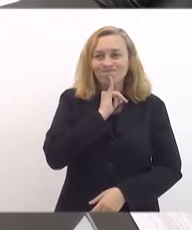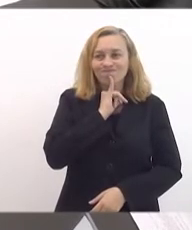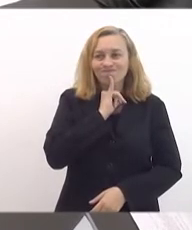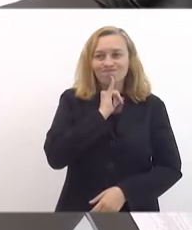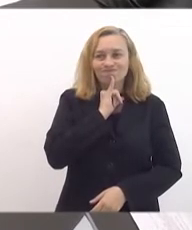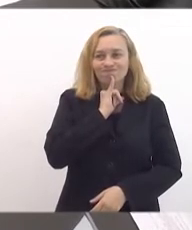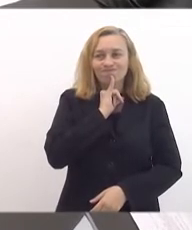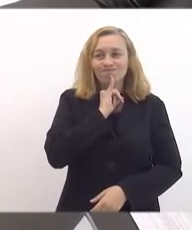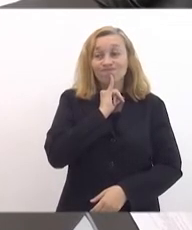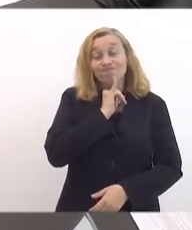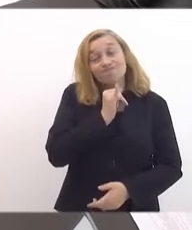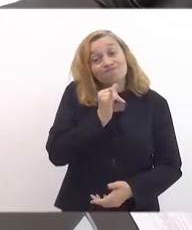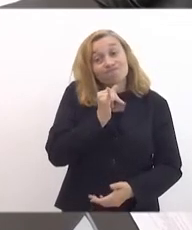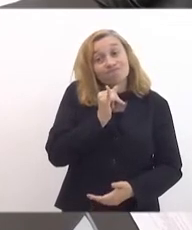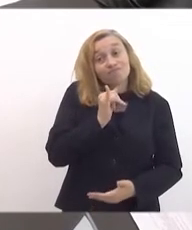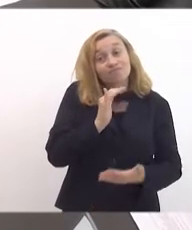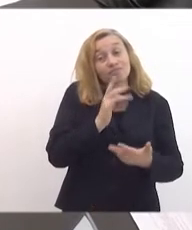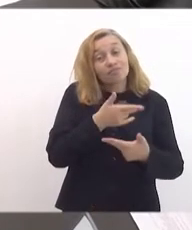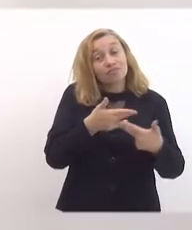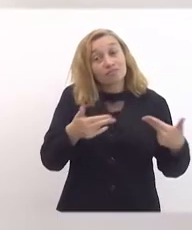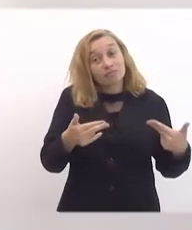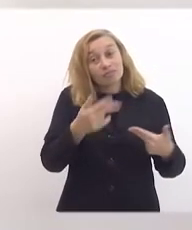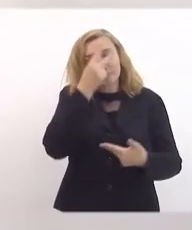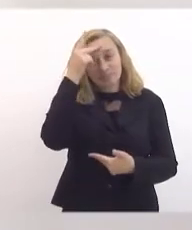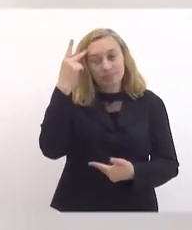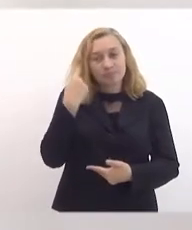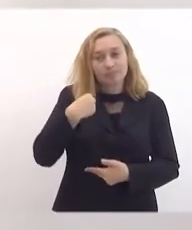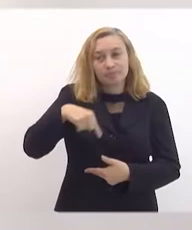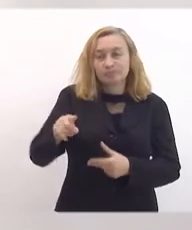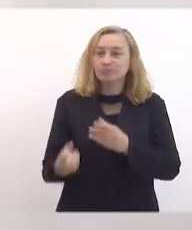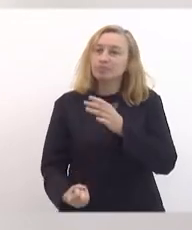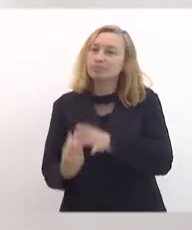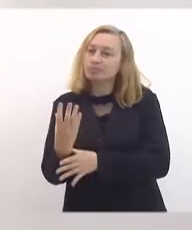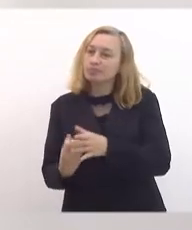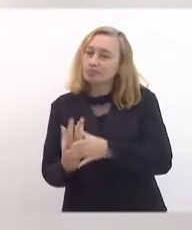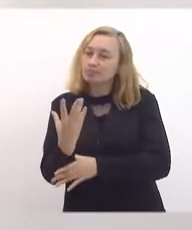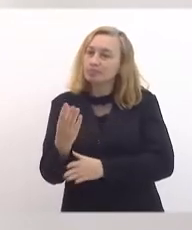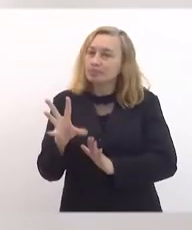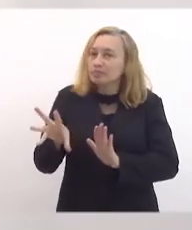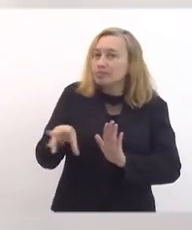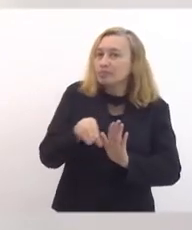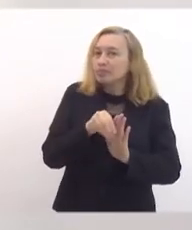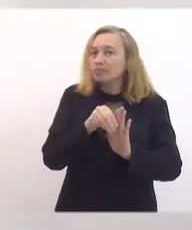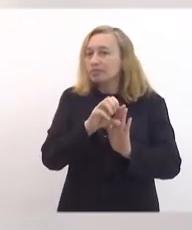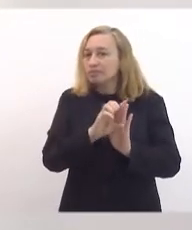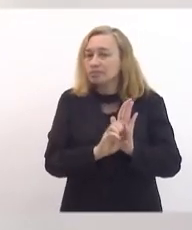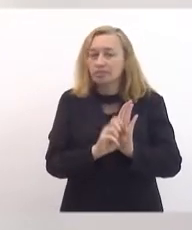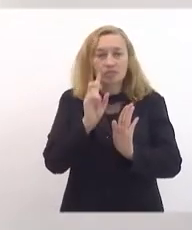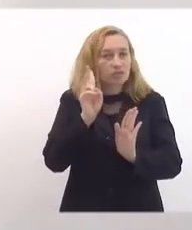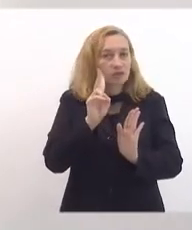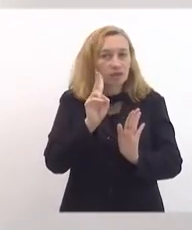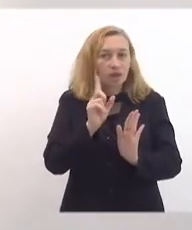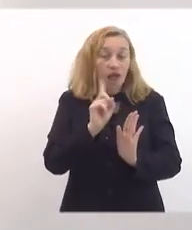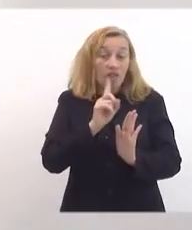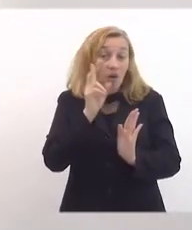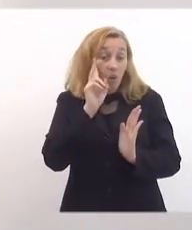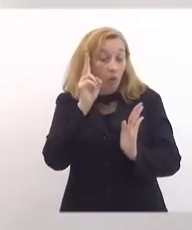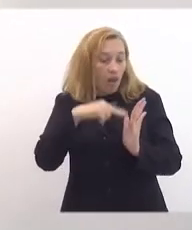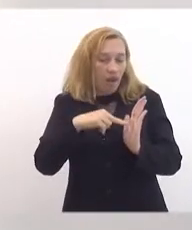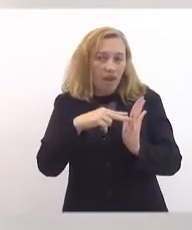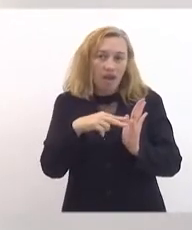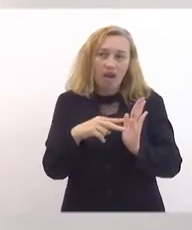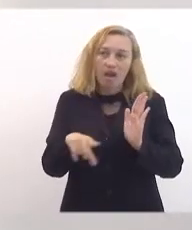e a maioria das pessoas quando vão produzir as emendas Não leia a lei